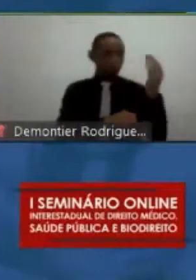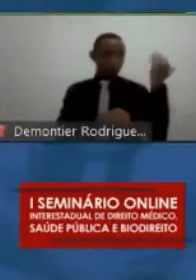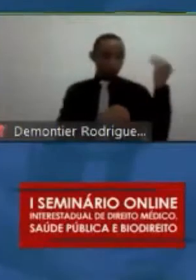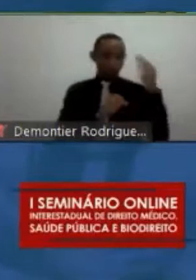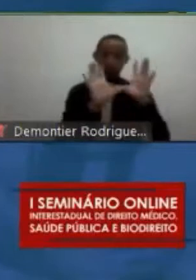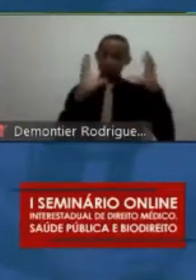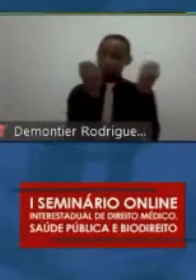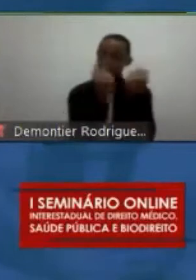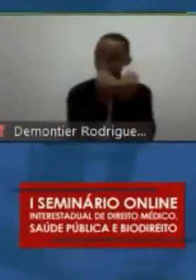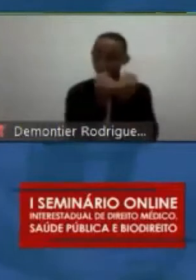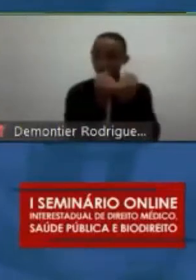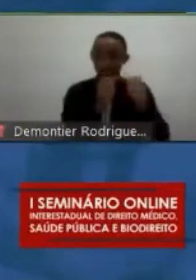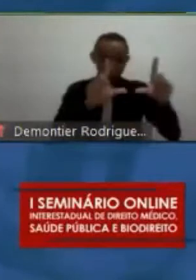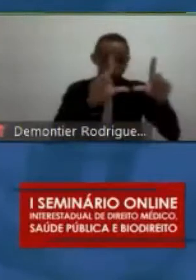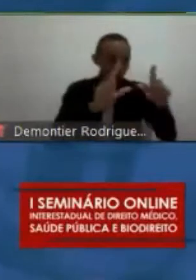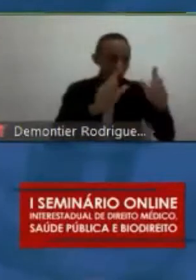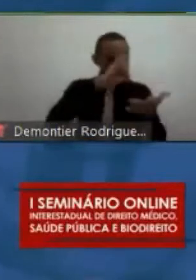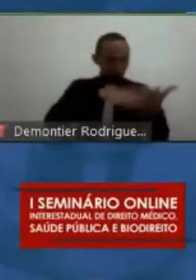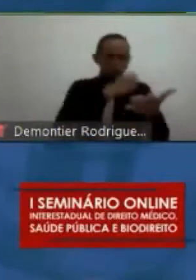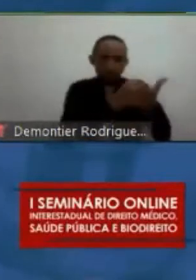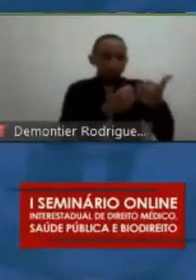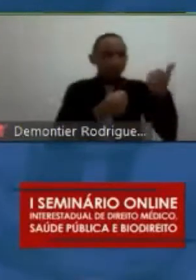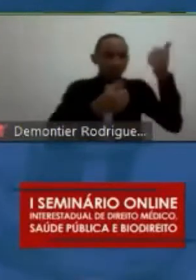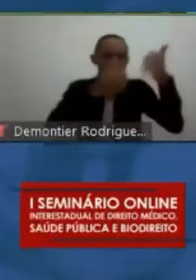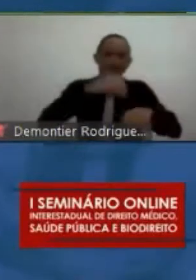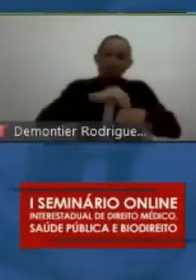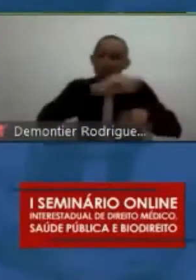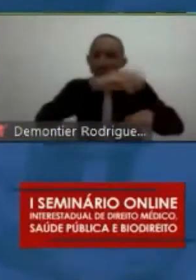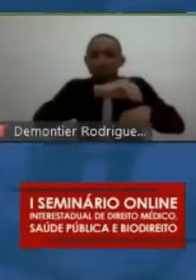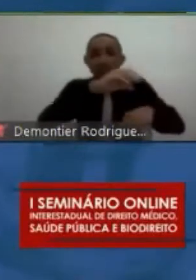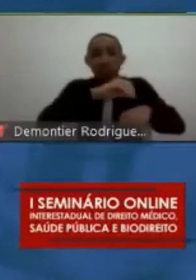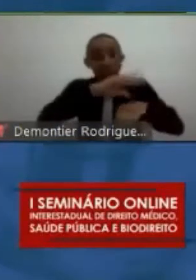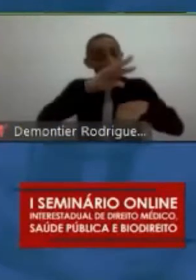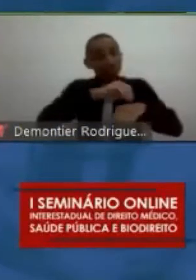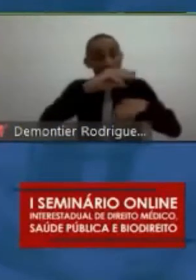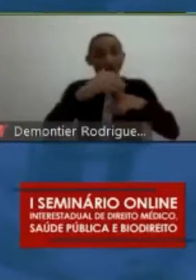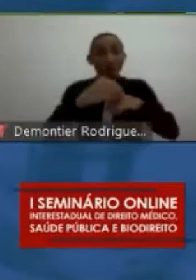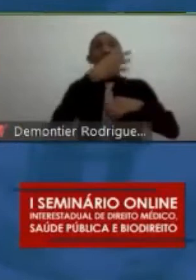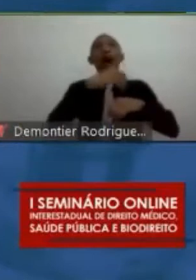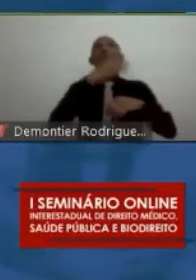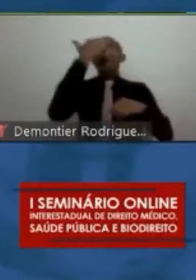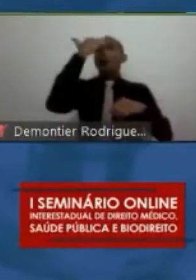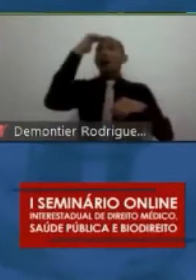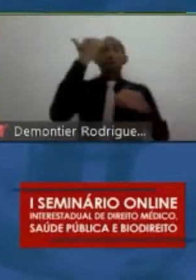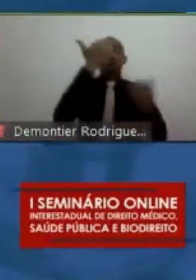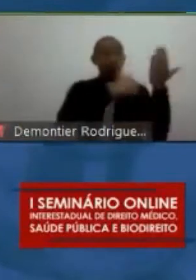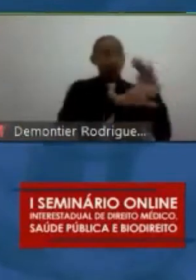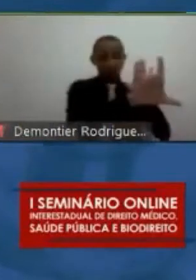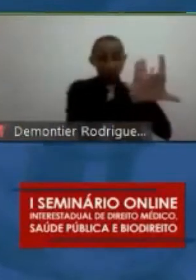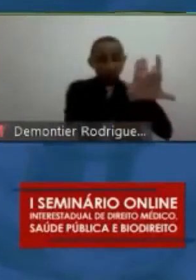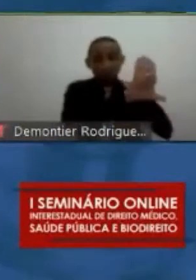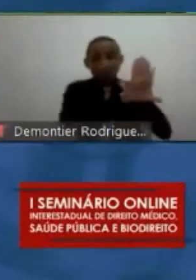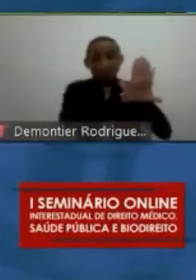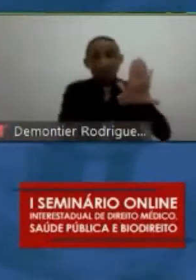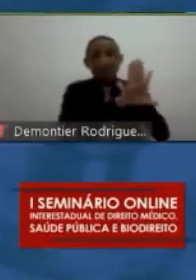trouxe uma diretiva, uma orientação, uma sugestão, era, na verdade, uma recomendação que foi baseada numa resolução da OMS, para que